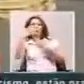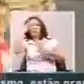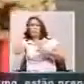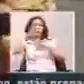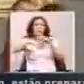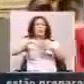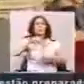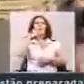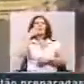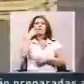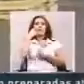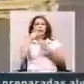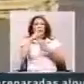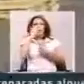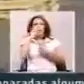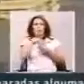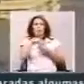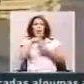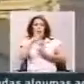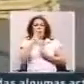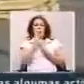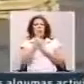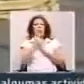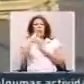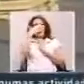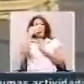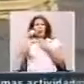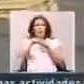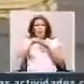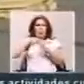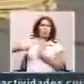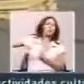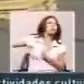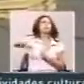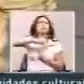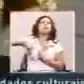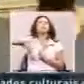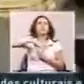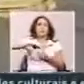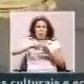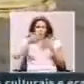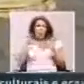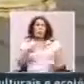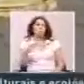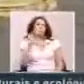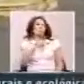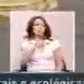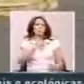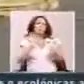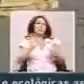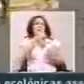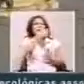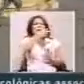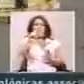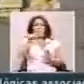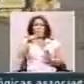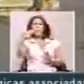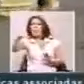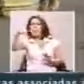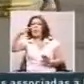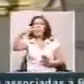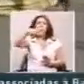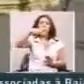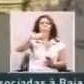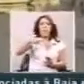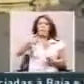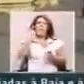olhar por uma árvore e fazer da árvore toda a floresta, o que de facto isso não corresponde a uma realidade. Disse que era um movimento de integração, o que eu lhe pergunto